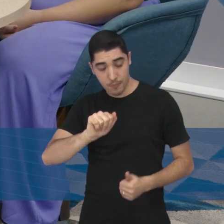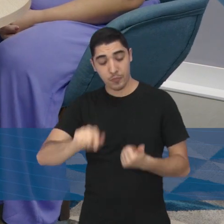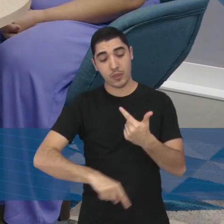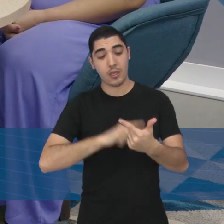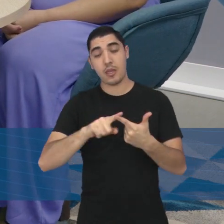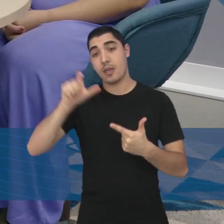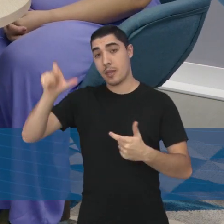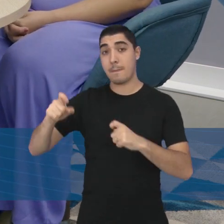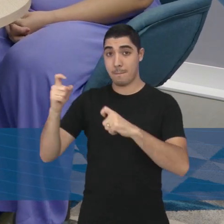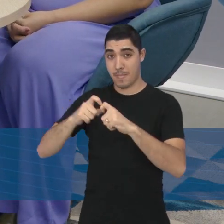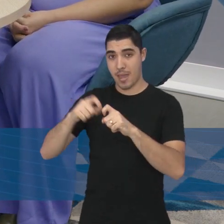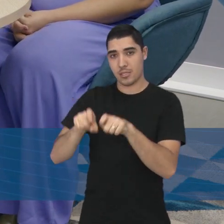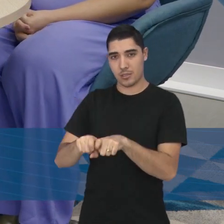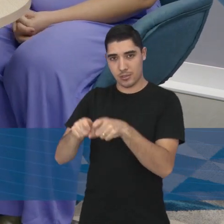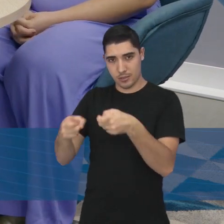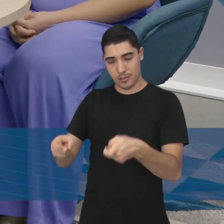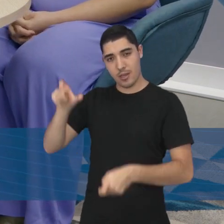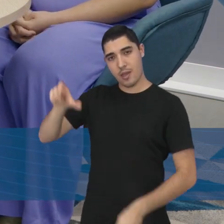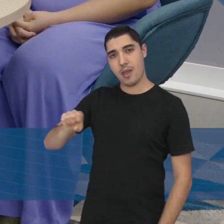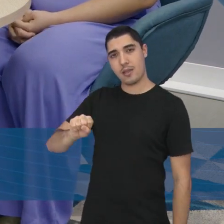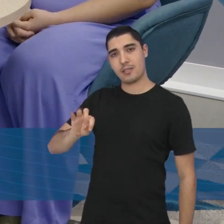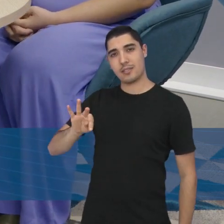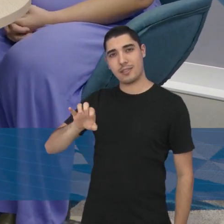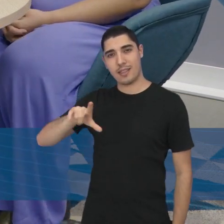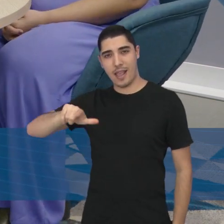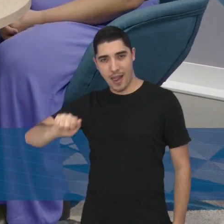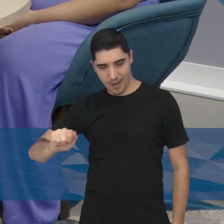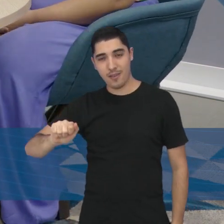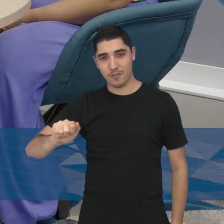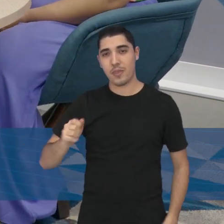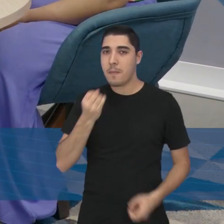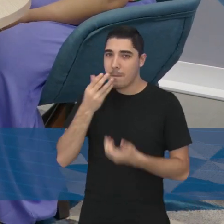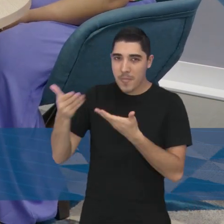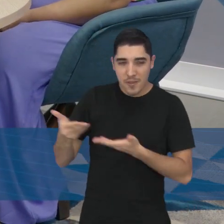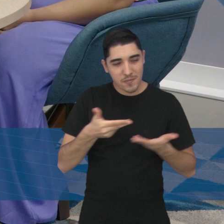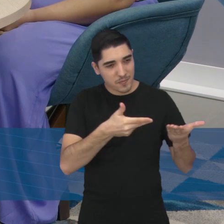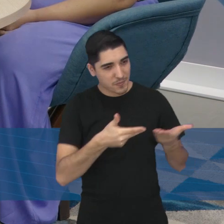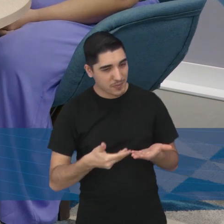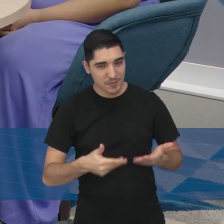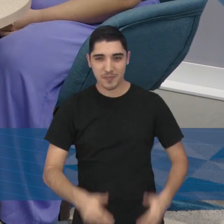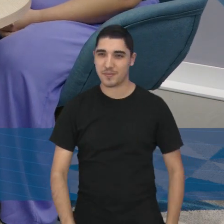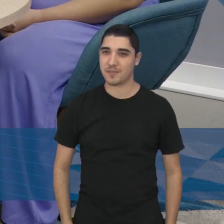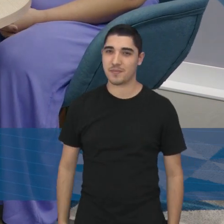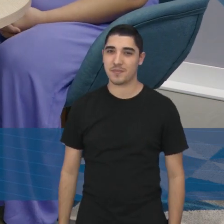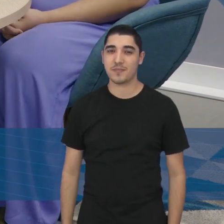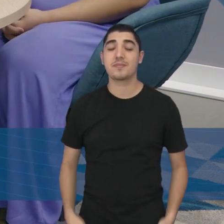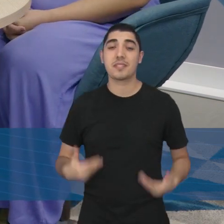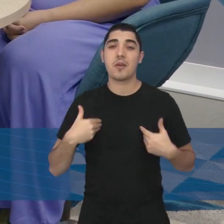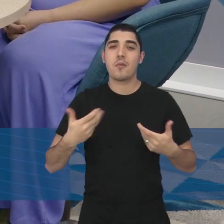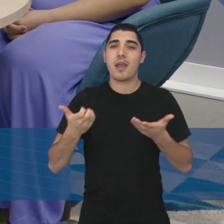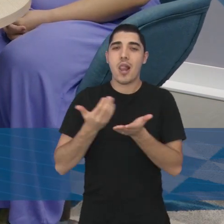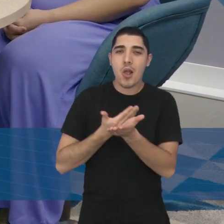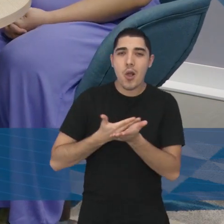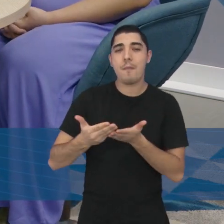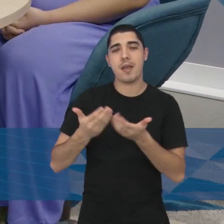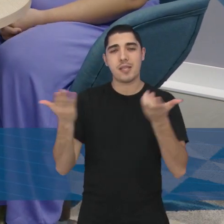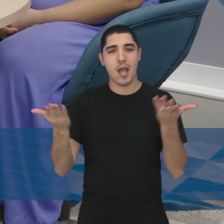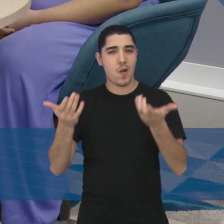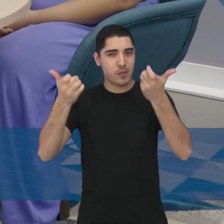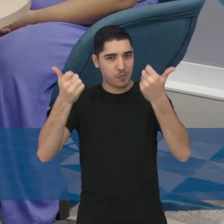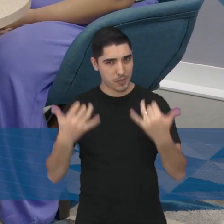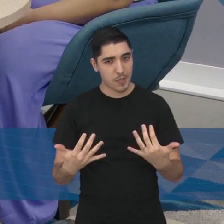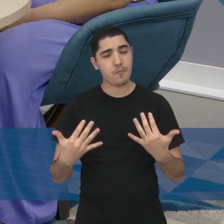a ginecologista e obstetra Estela Cupim. Sejam muito bem-vindas. Obrigada. Bom, eu quero começar então